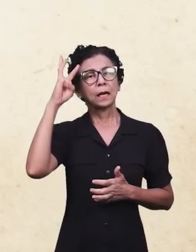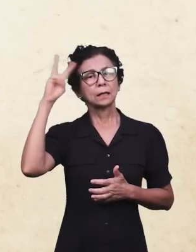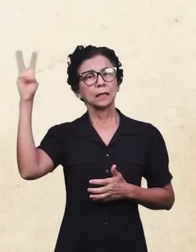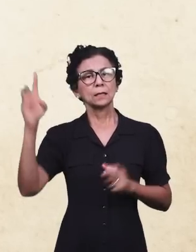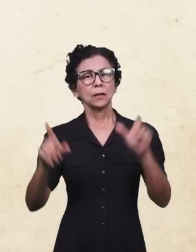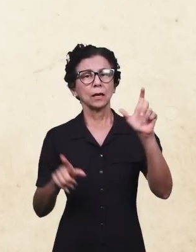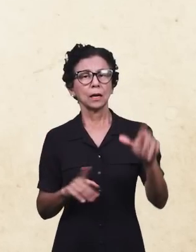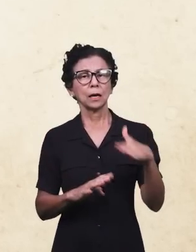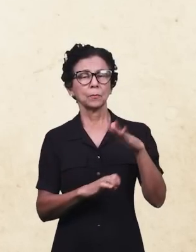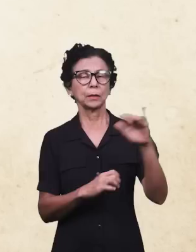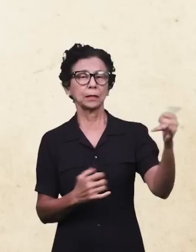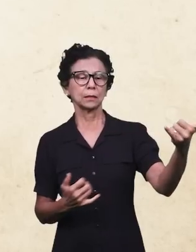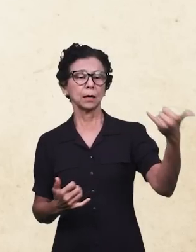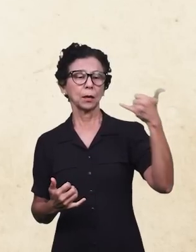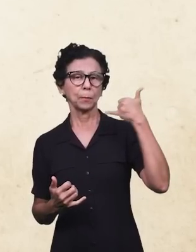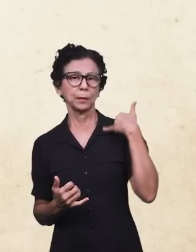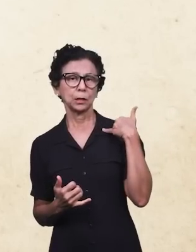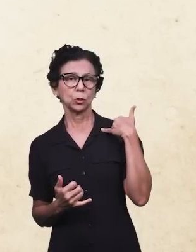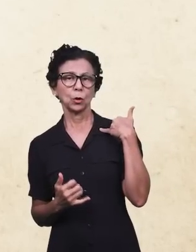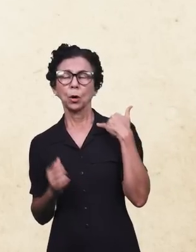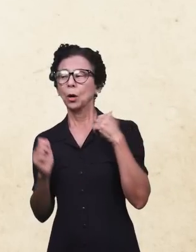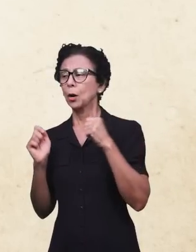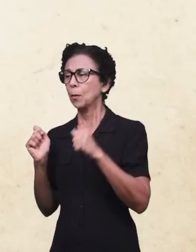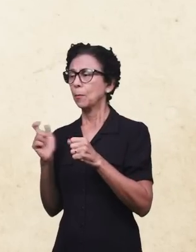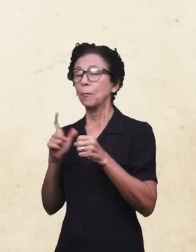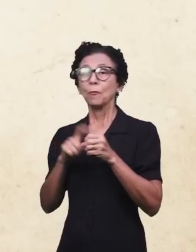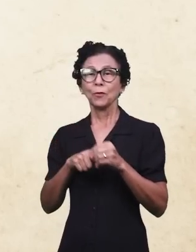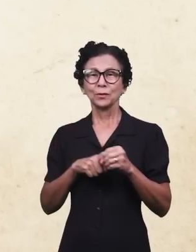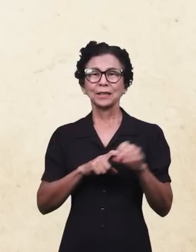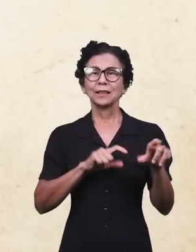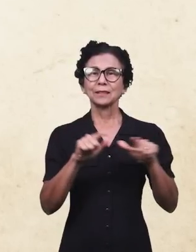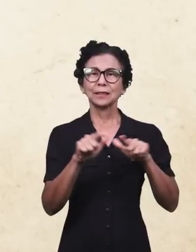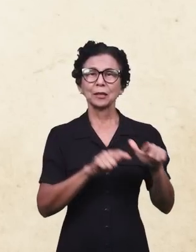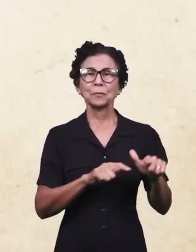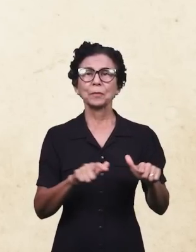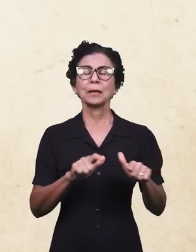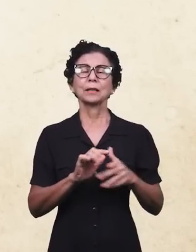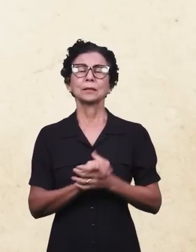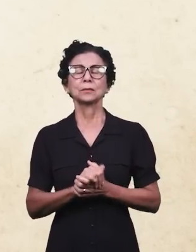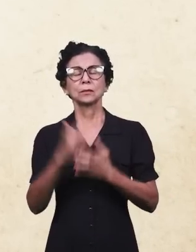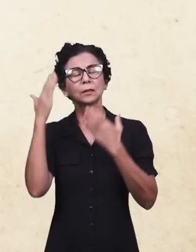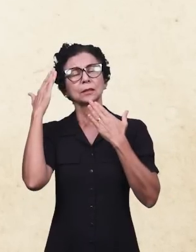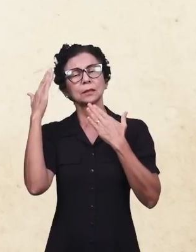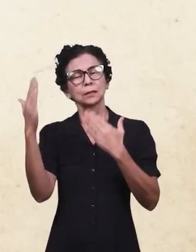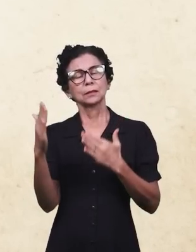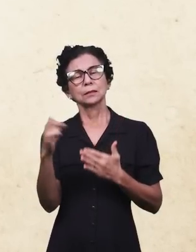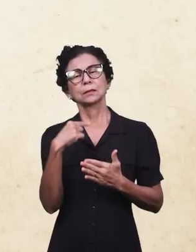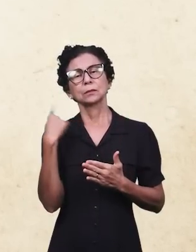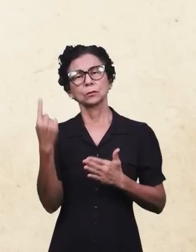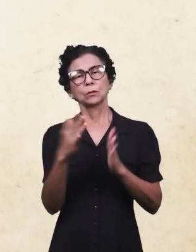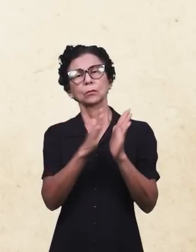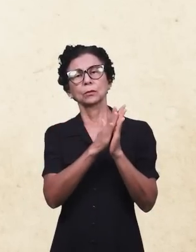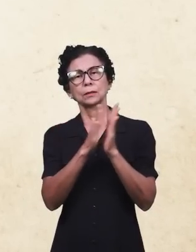podia retornar para o serviço trabalhar. Então, só tenho que agradecer os irmãos pela oração, pela ajuda.